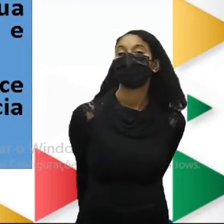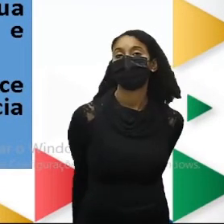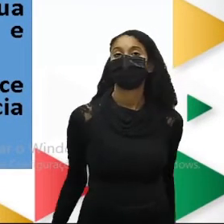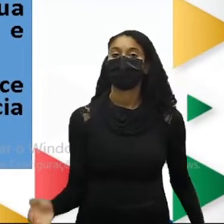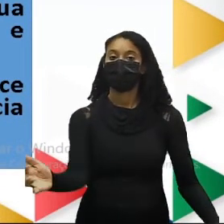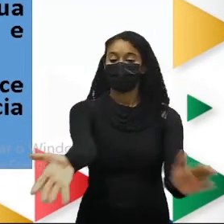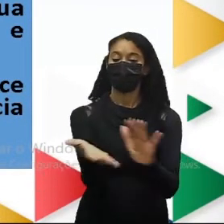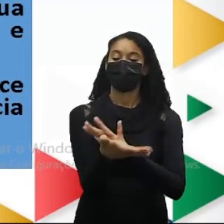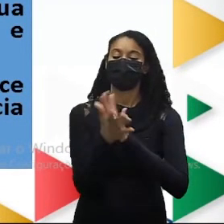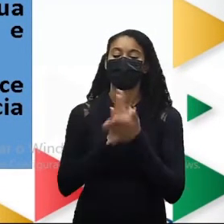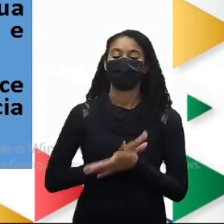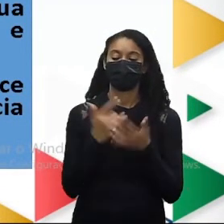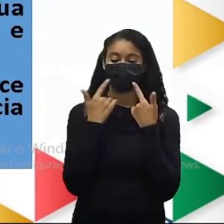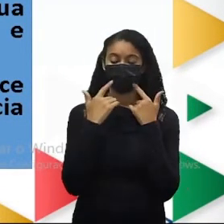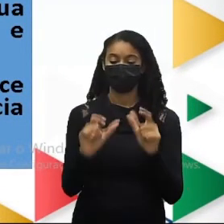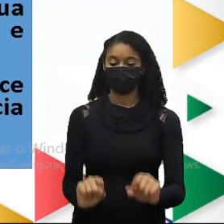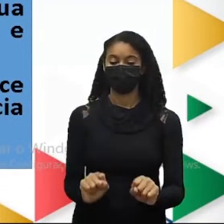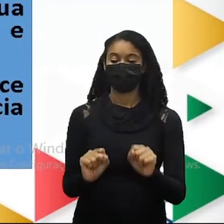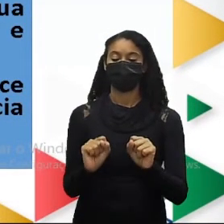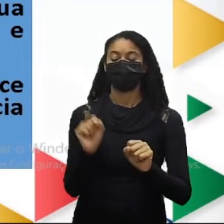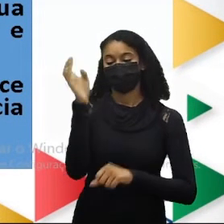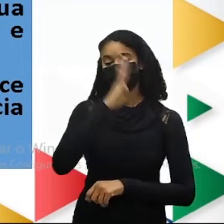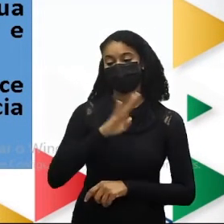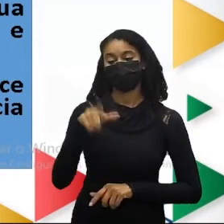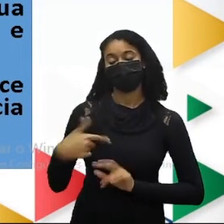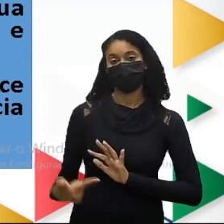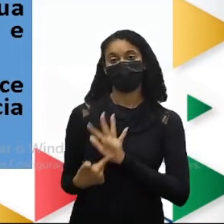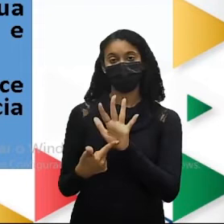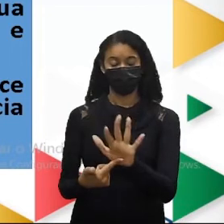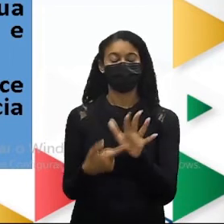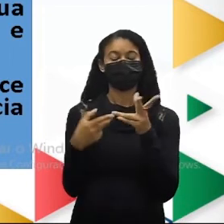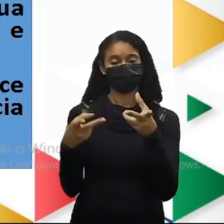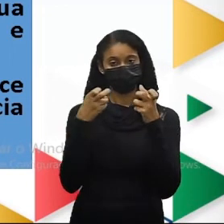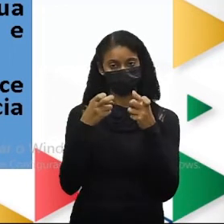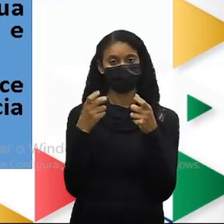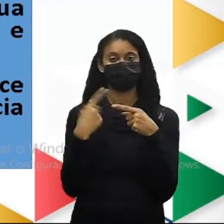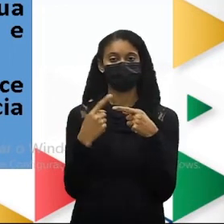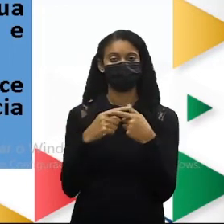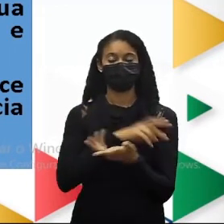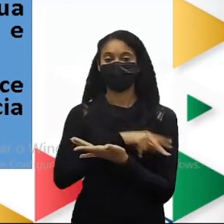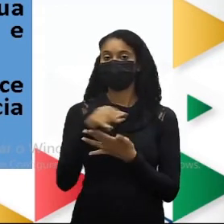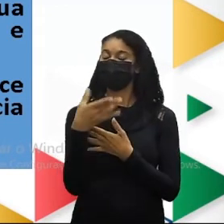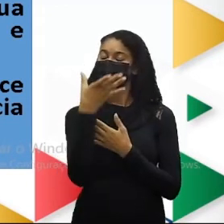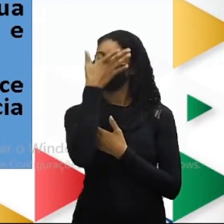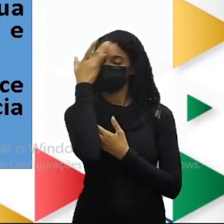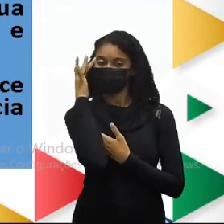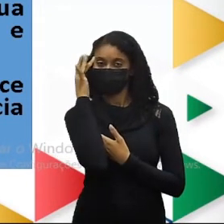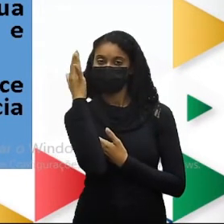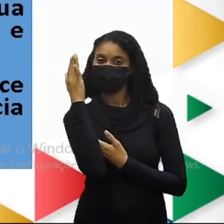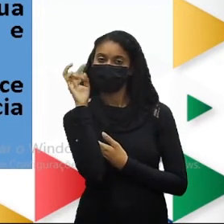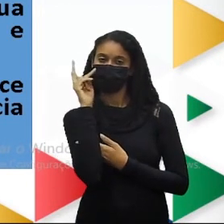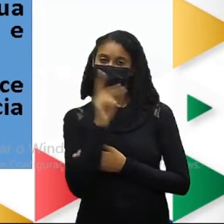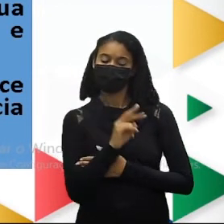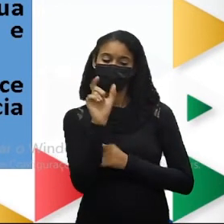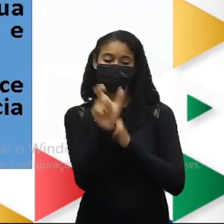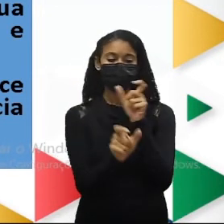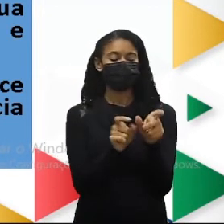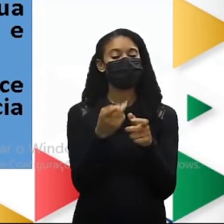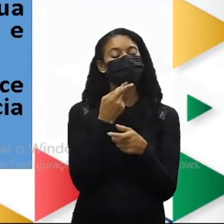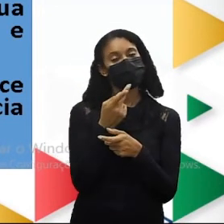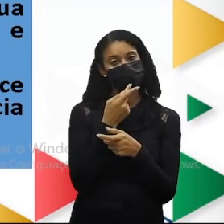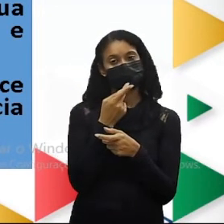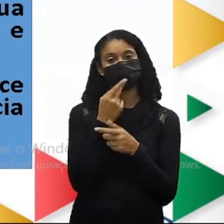no Brasil é algo muito notório, visto que muitos indivíduos consideram sua maneira de falar